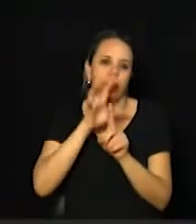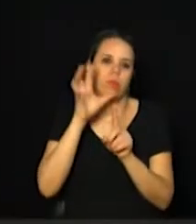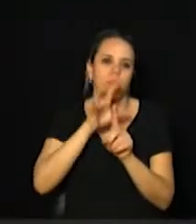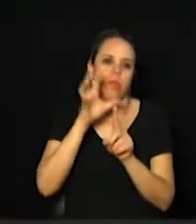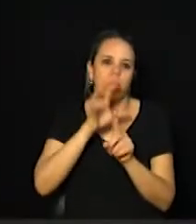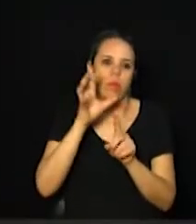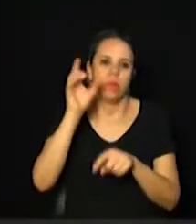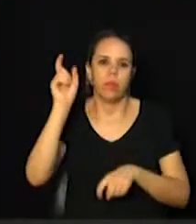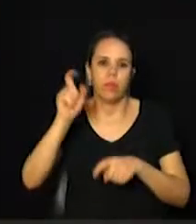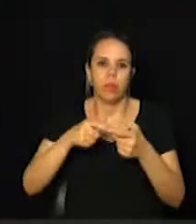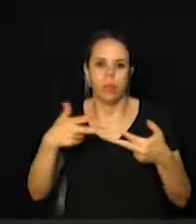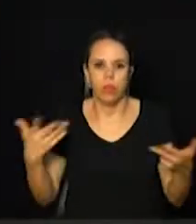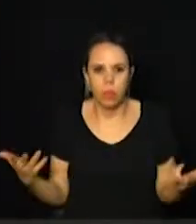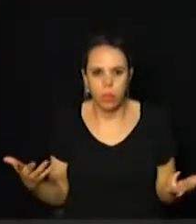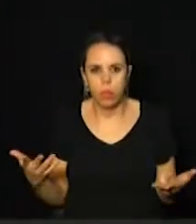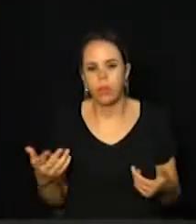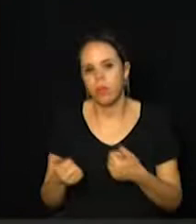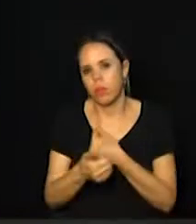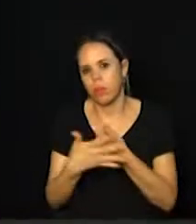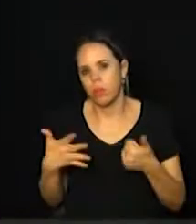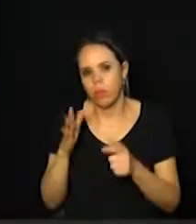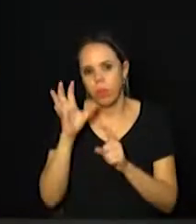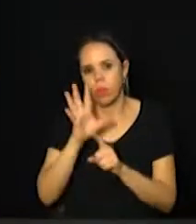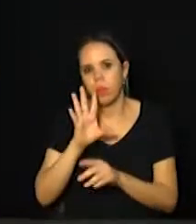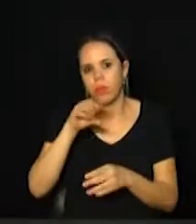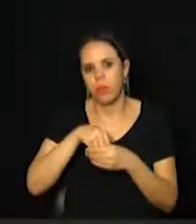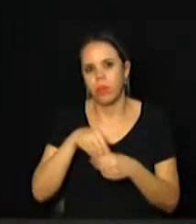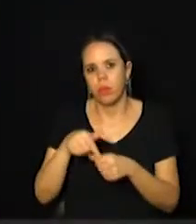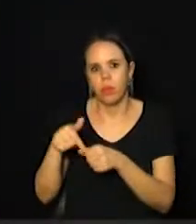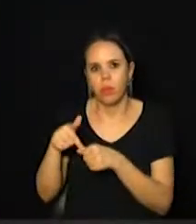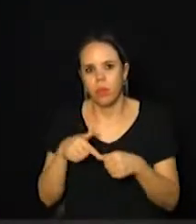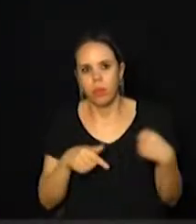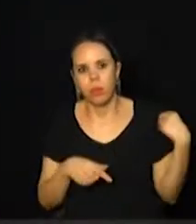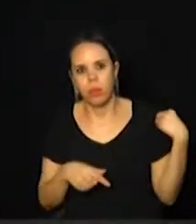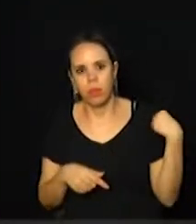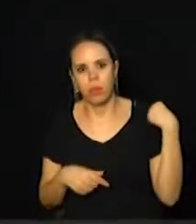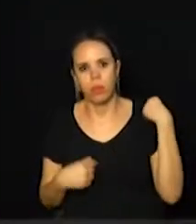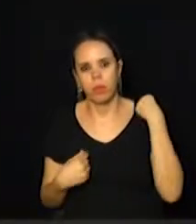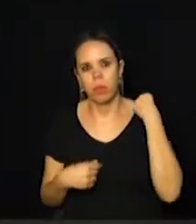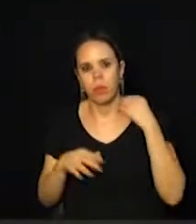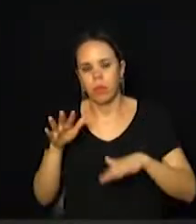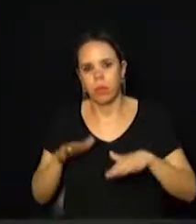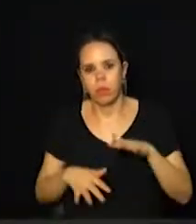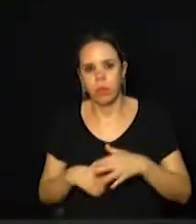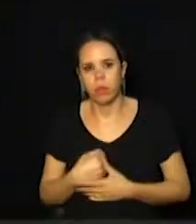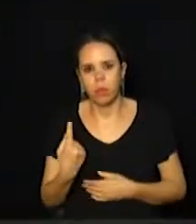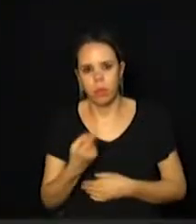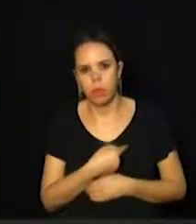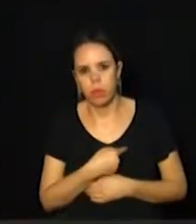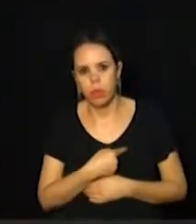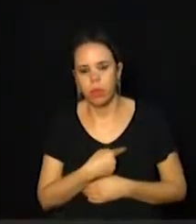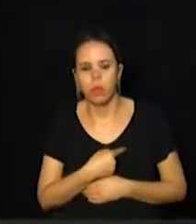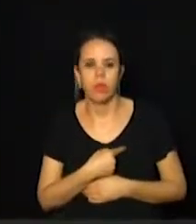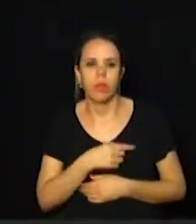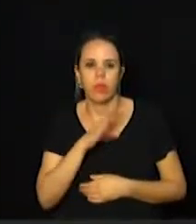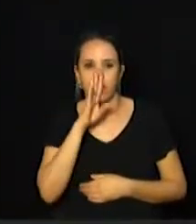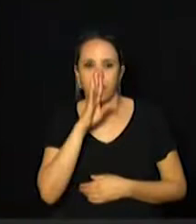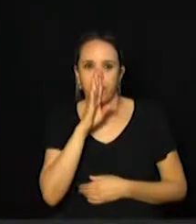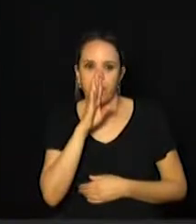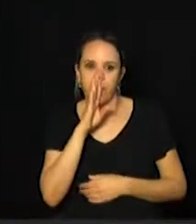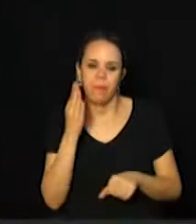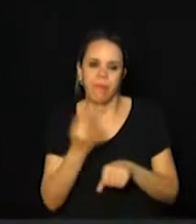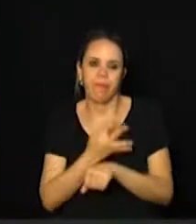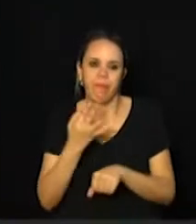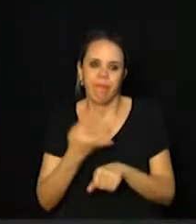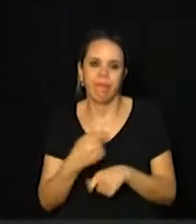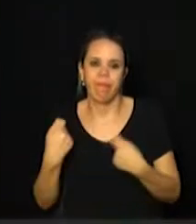assédio sexual assédio moral dentro do posto de gasolina e muitas vezes nós engolimos o sapo porque